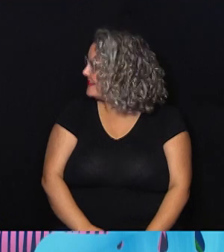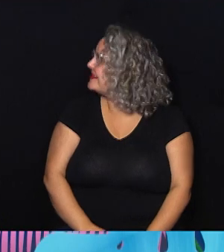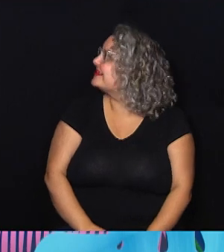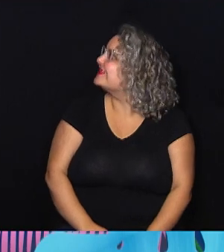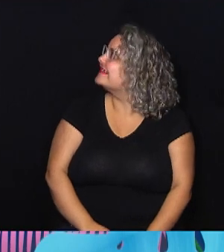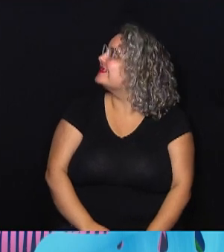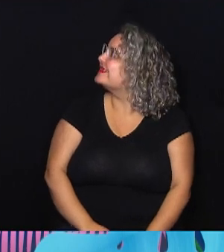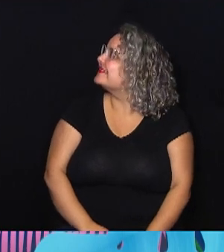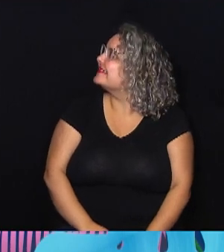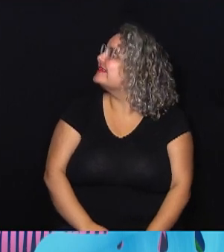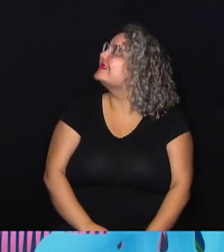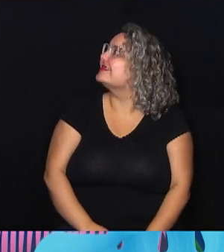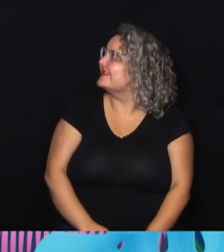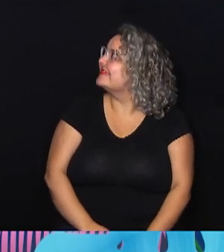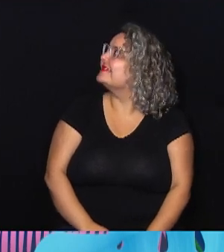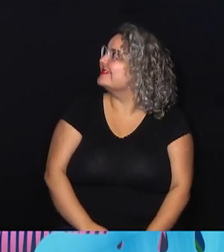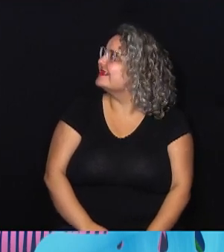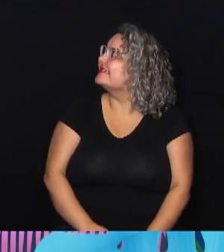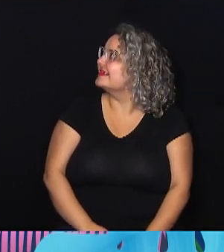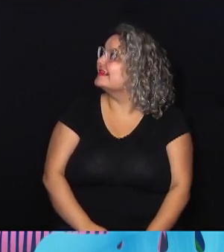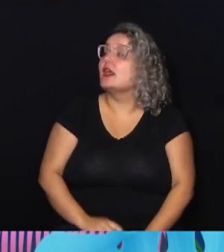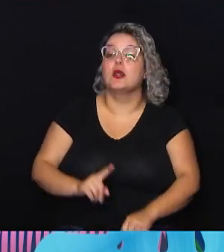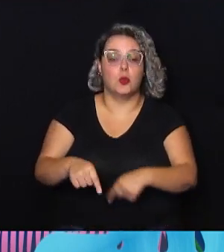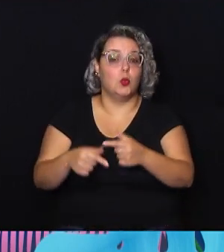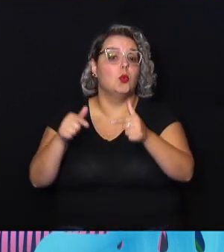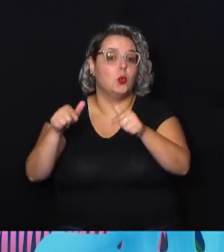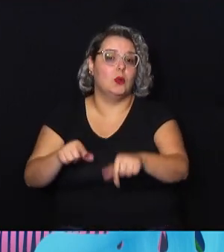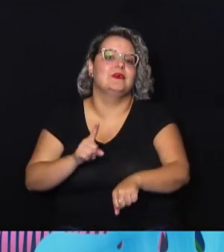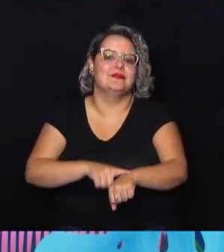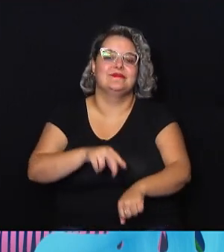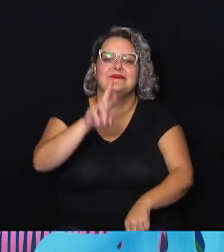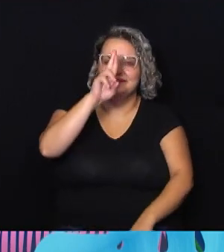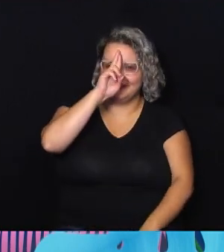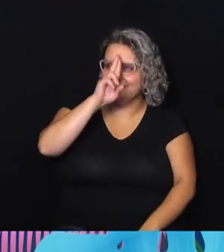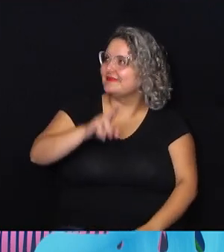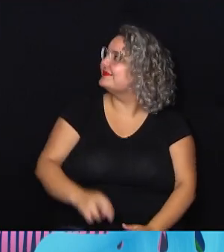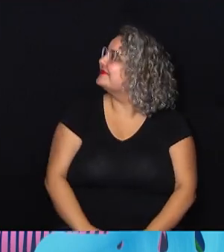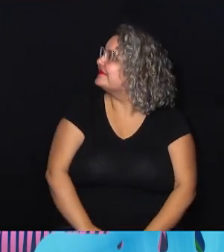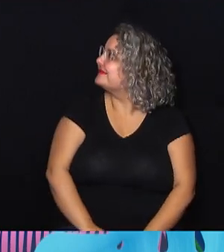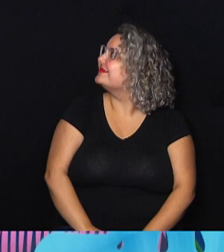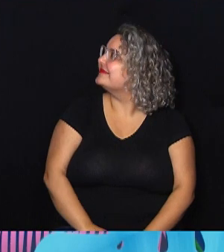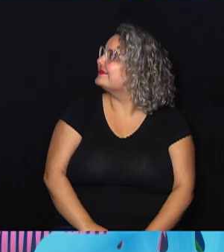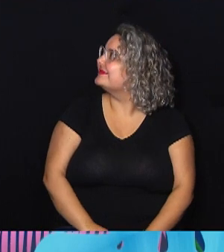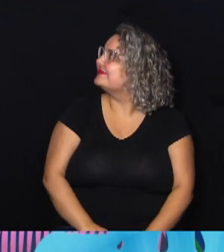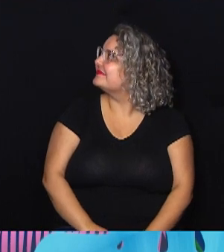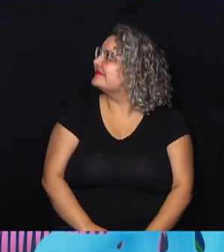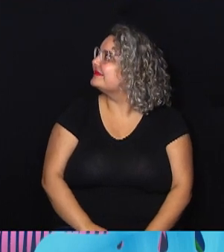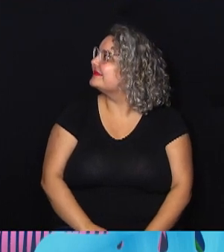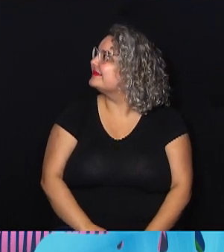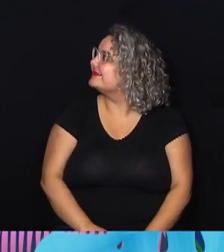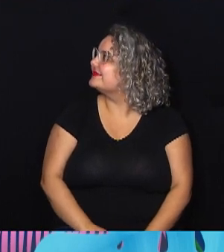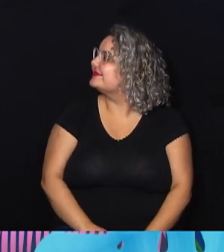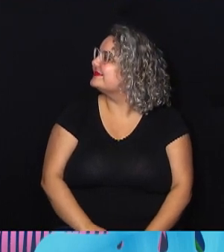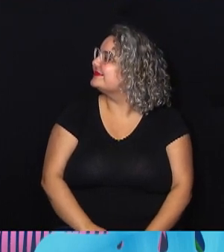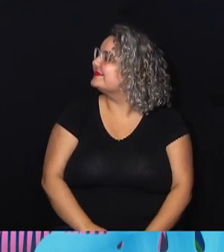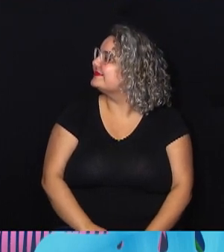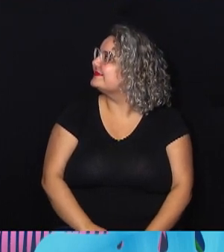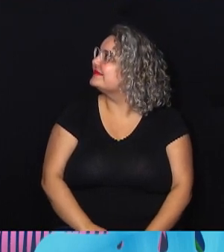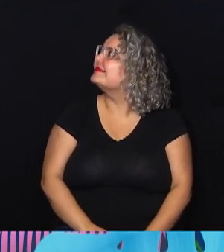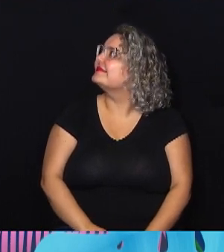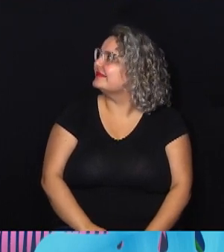ser na Praça Beira Rio, em Souzas, a partir do meio-dia. Urucungos, Puitas e Quijengues